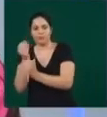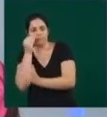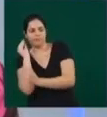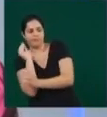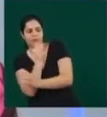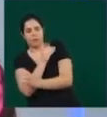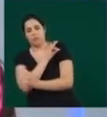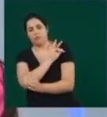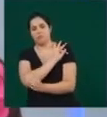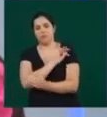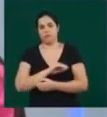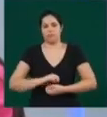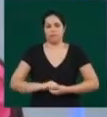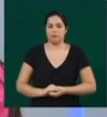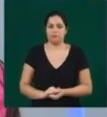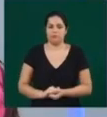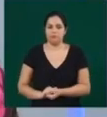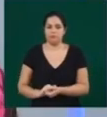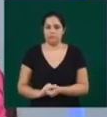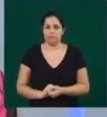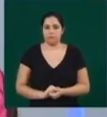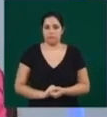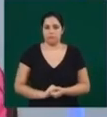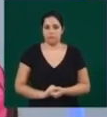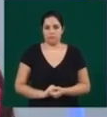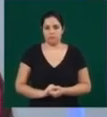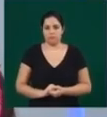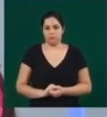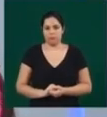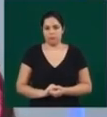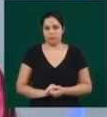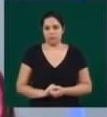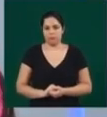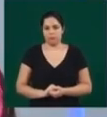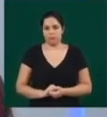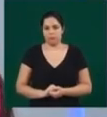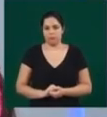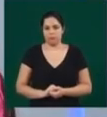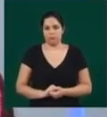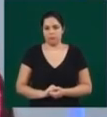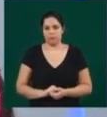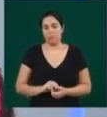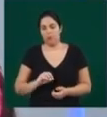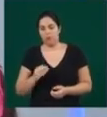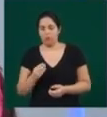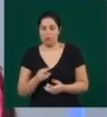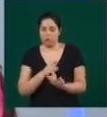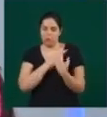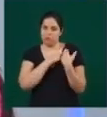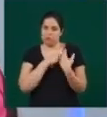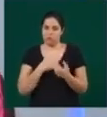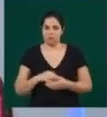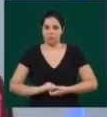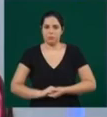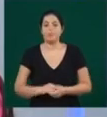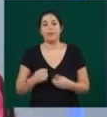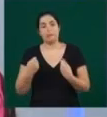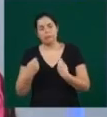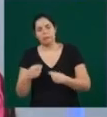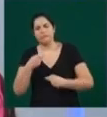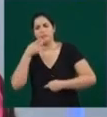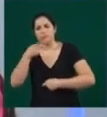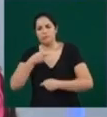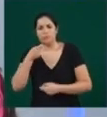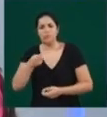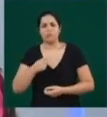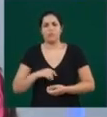grupo, né, fala, não, vamos excluir esse treinador ou esse responsável. Então, realmente, assim, tem que falar,